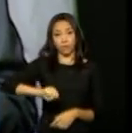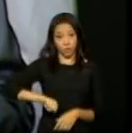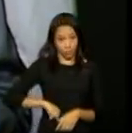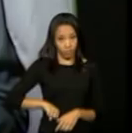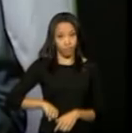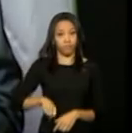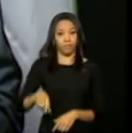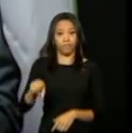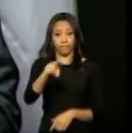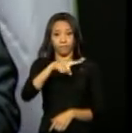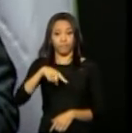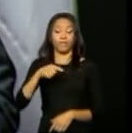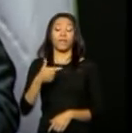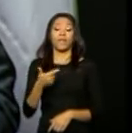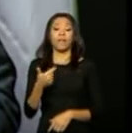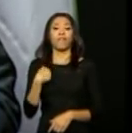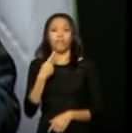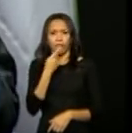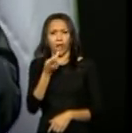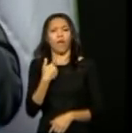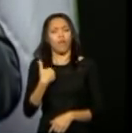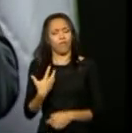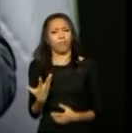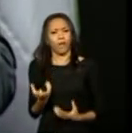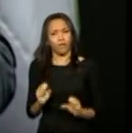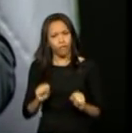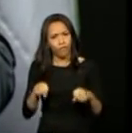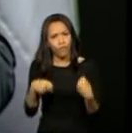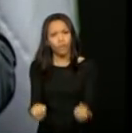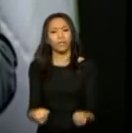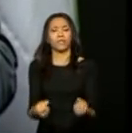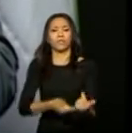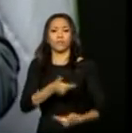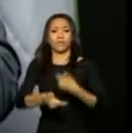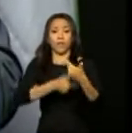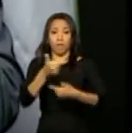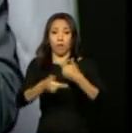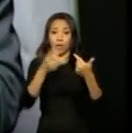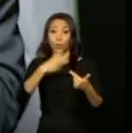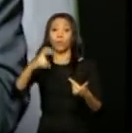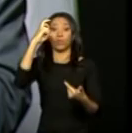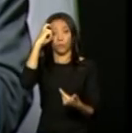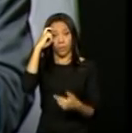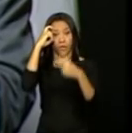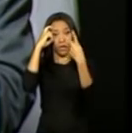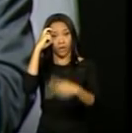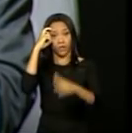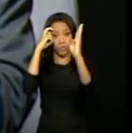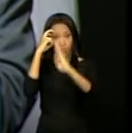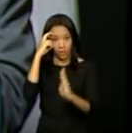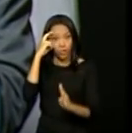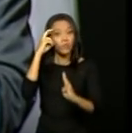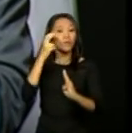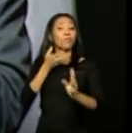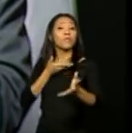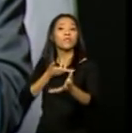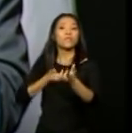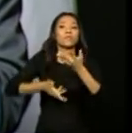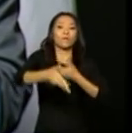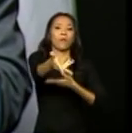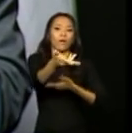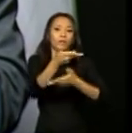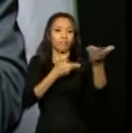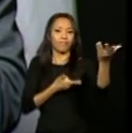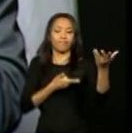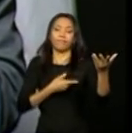a intenção de fortalecer as relações culturais do Brasil como parte da nossa diplomacia com os nossos